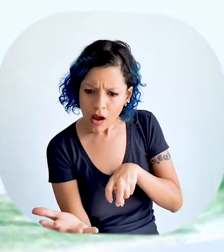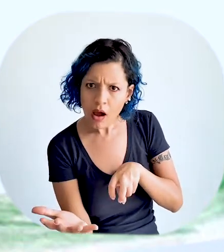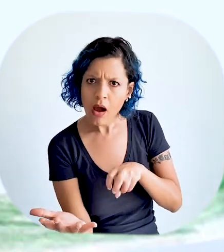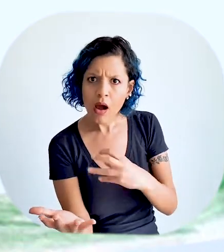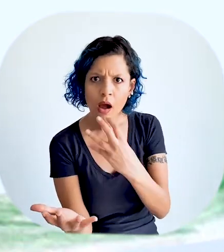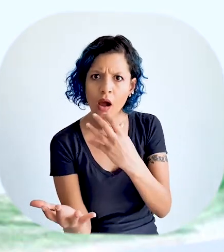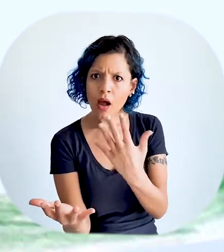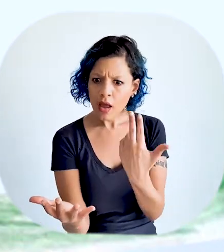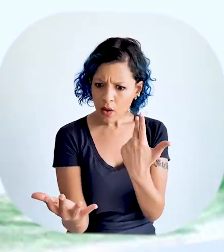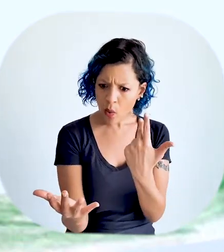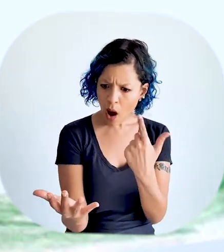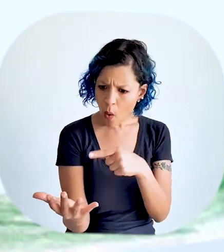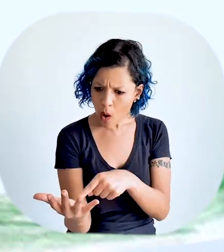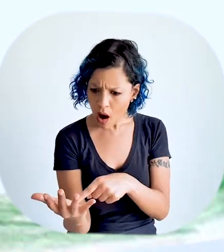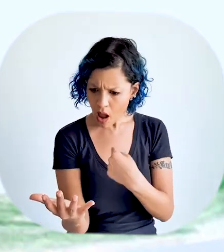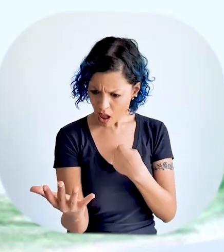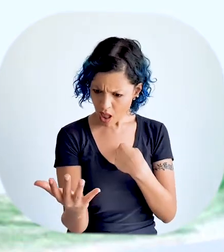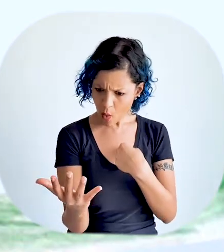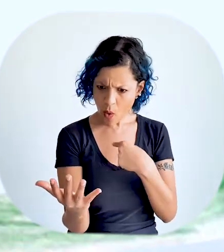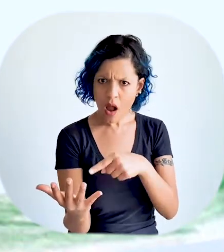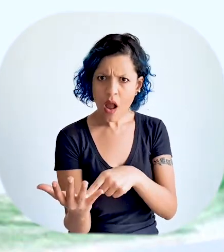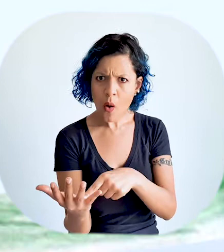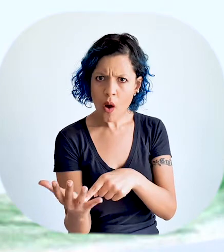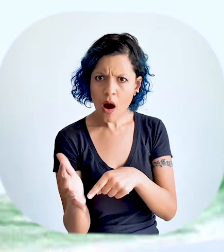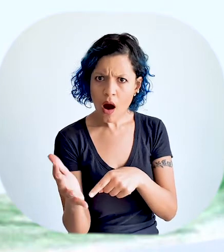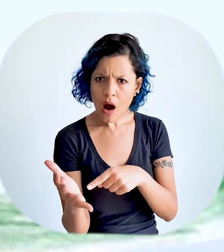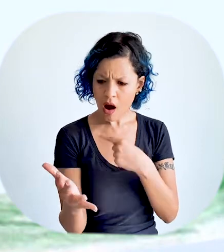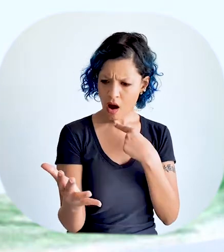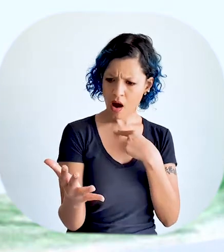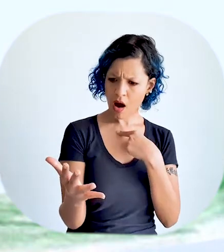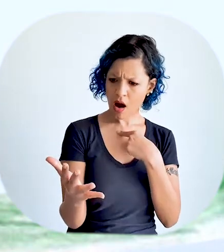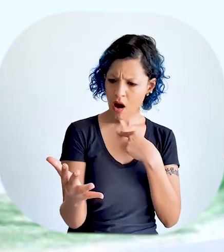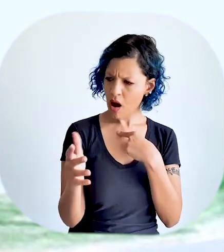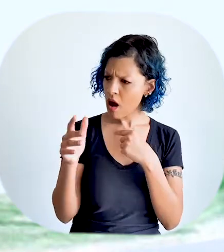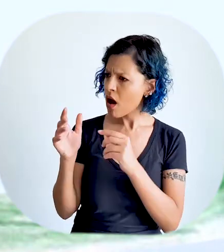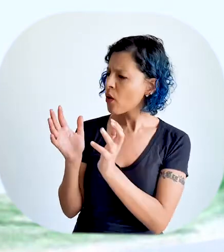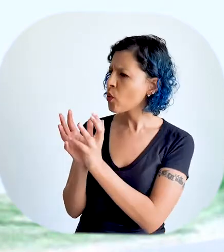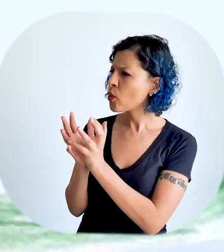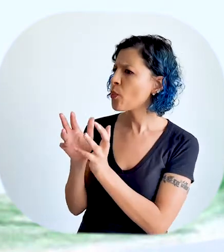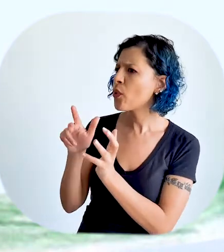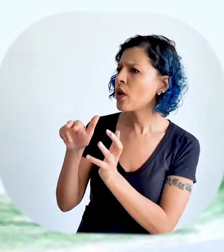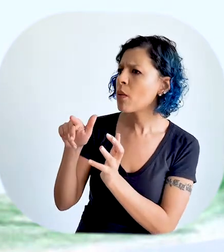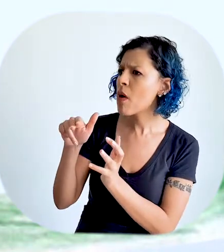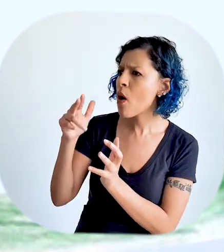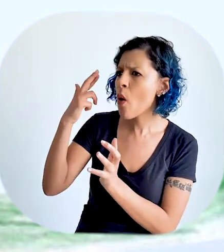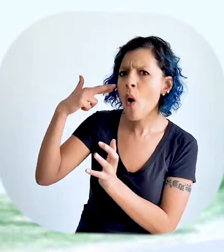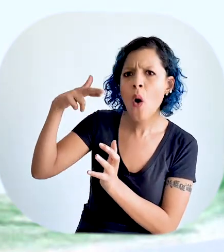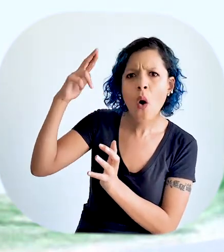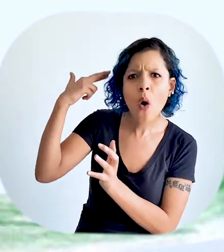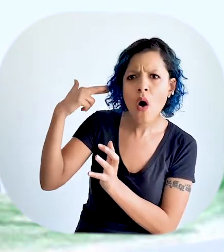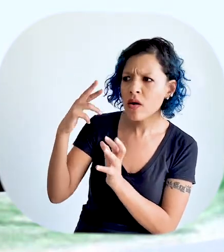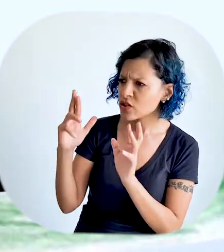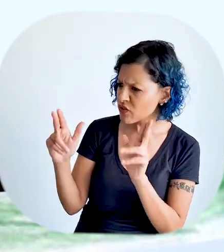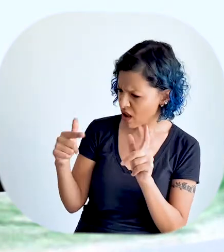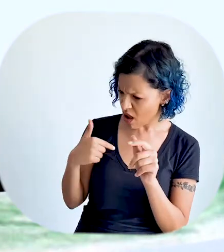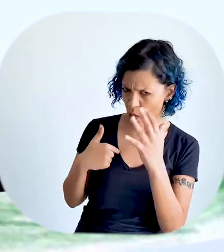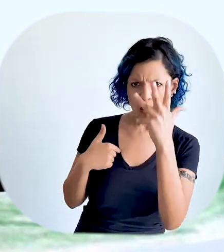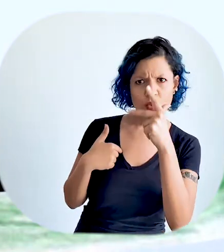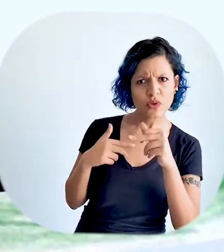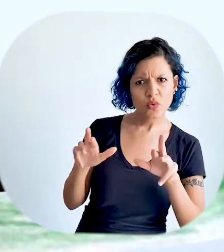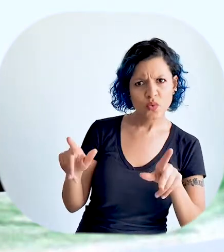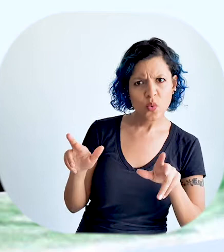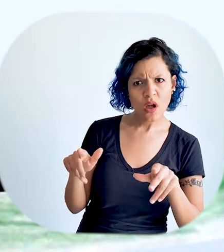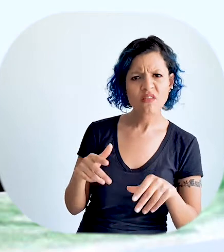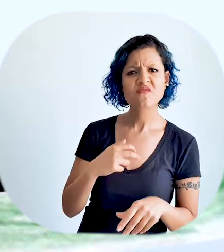Mas não é possível. Eu sou tão diferente dos meus irmãos. Será que eu não sou bonito como eles? E a minha